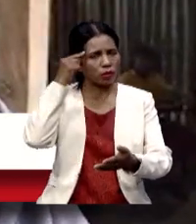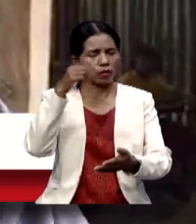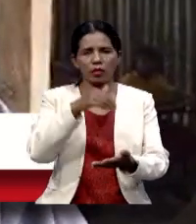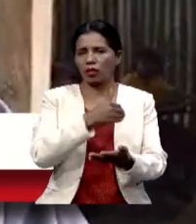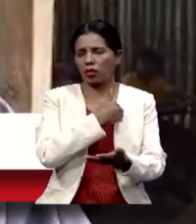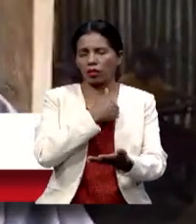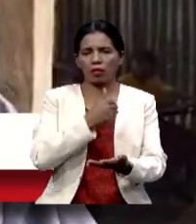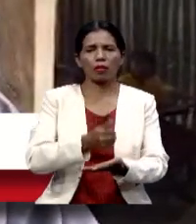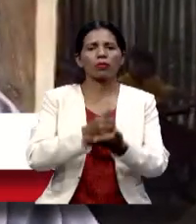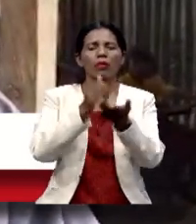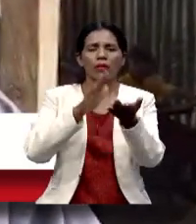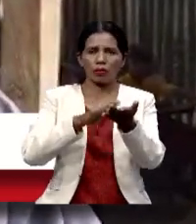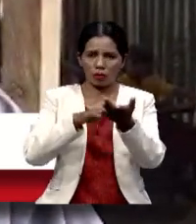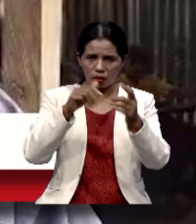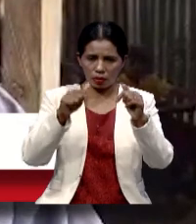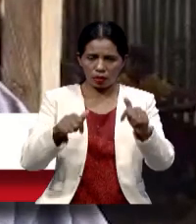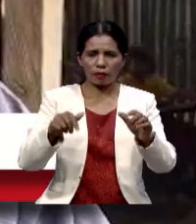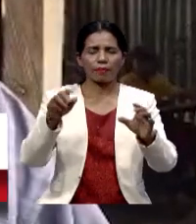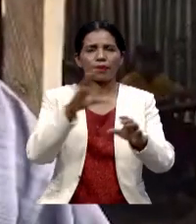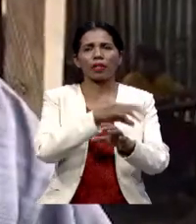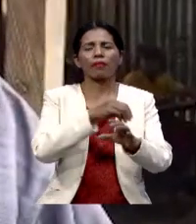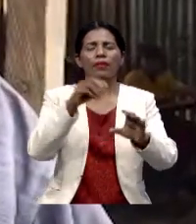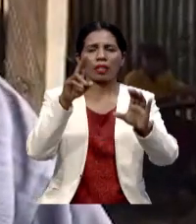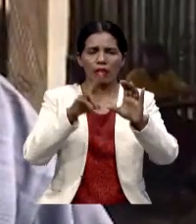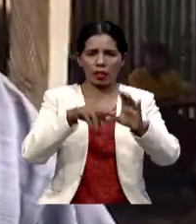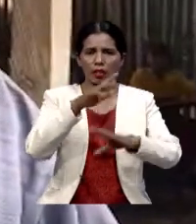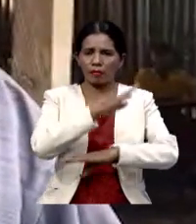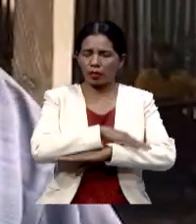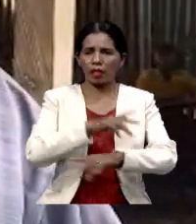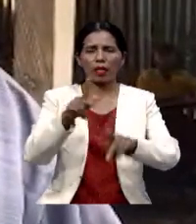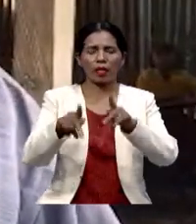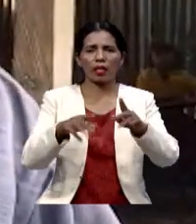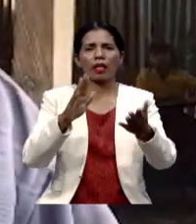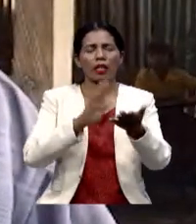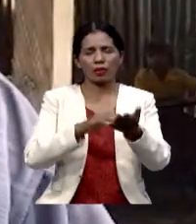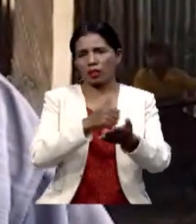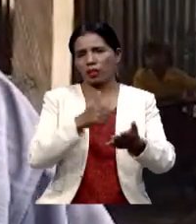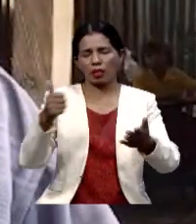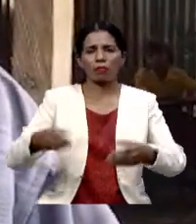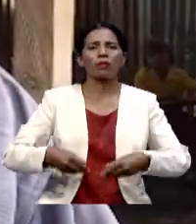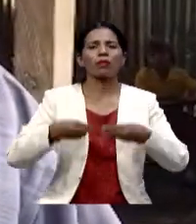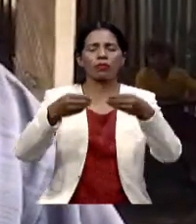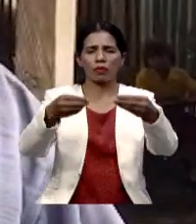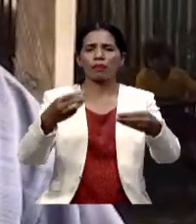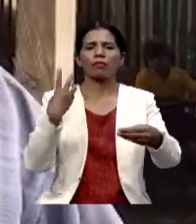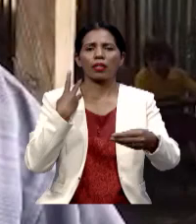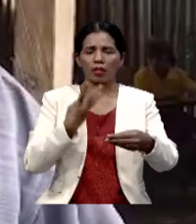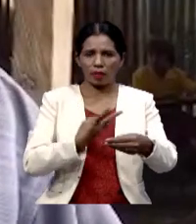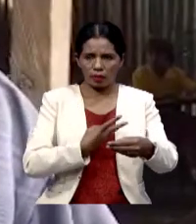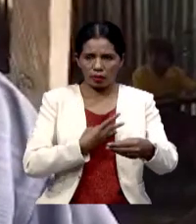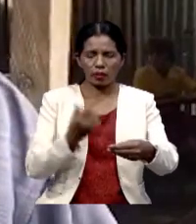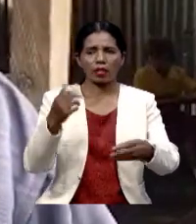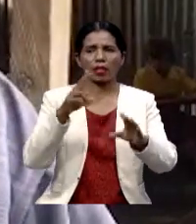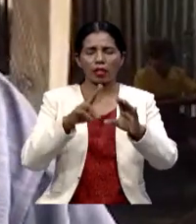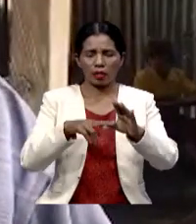tamatan ba eskola dene. Nebe kadeira sira ne, ne anisa emam fo, anisa emne eskola sira nebe, sira kadeira